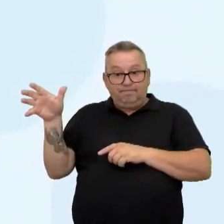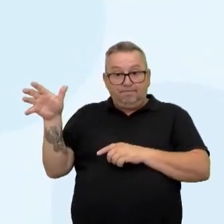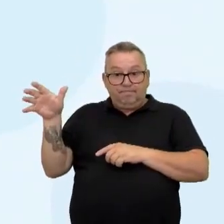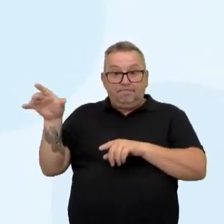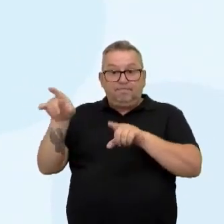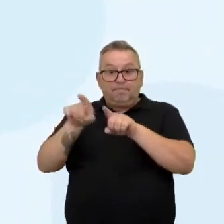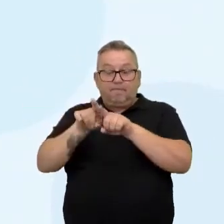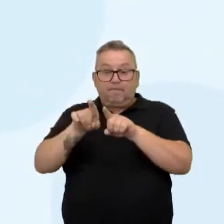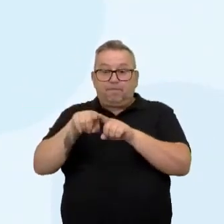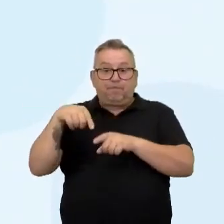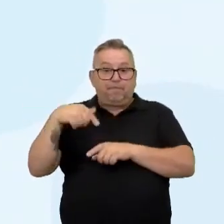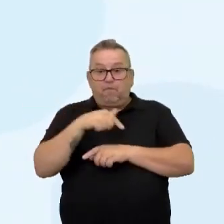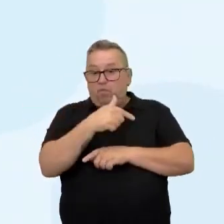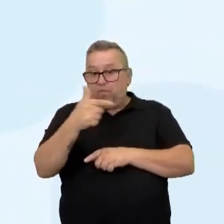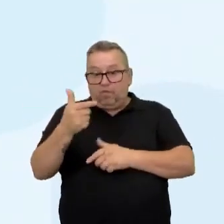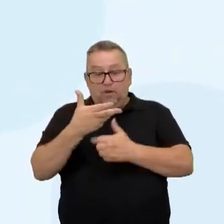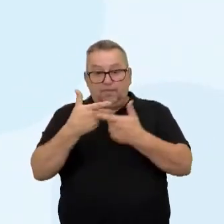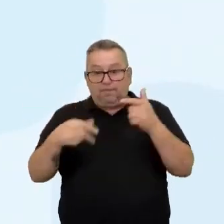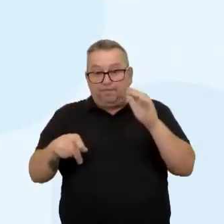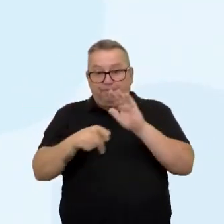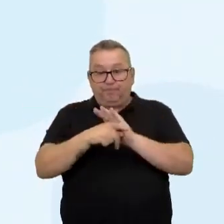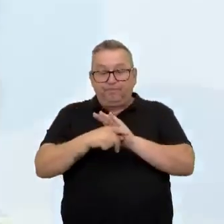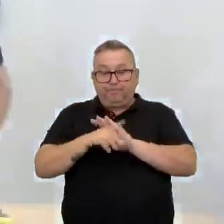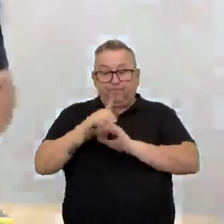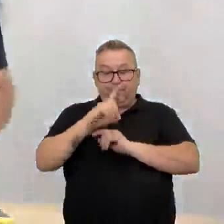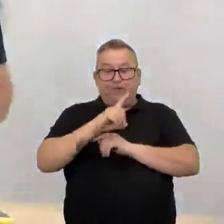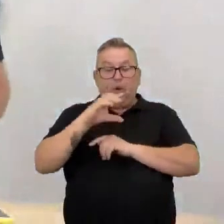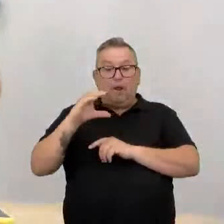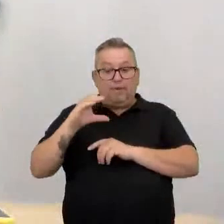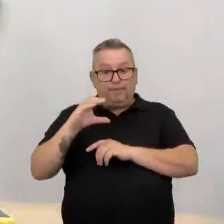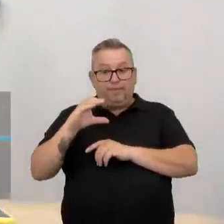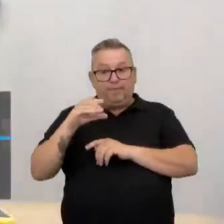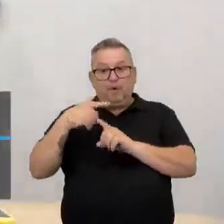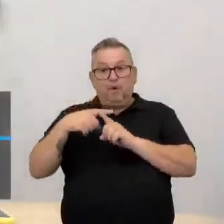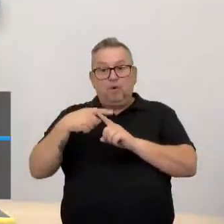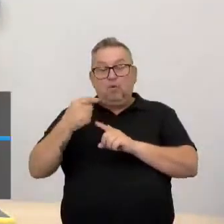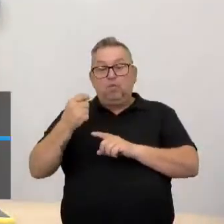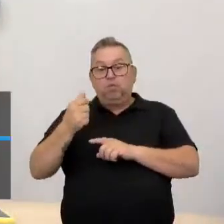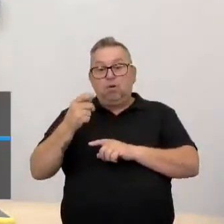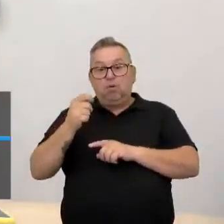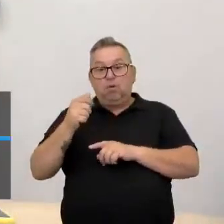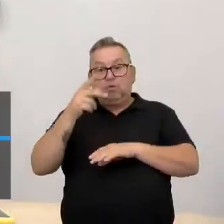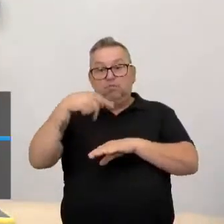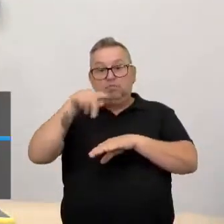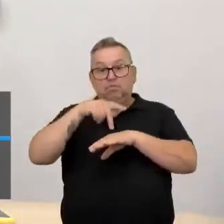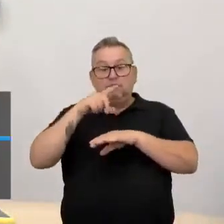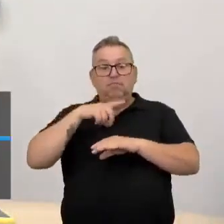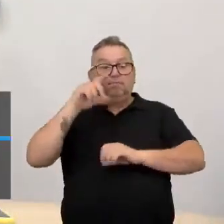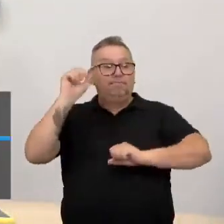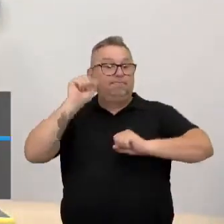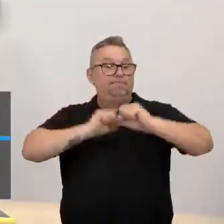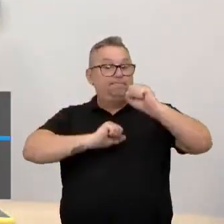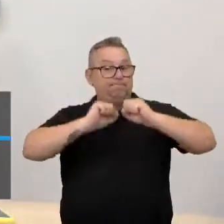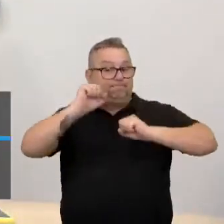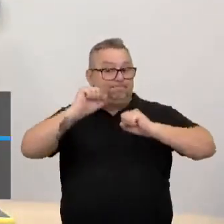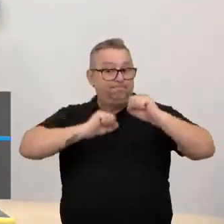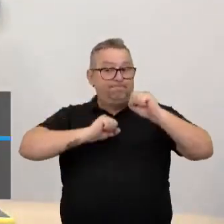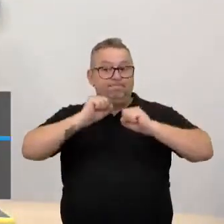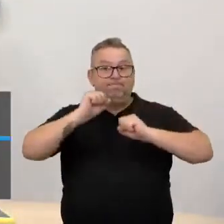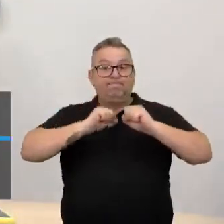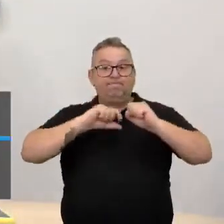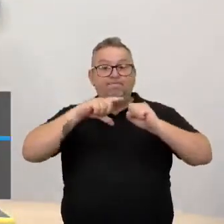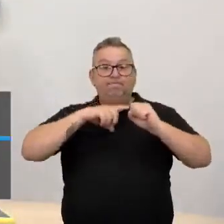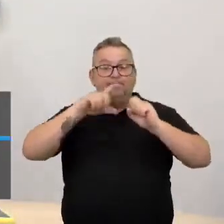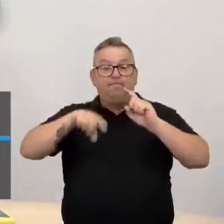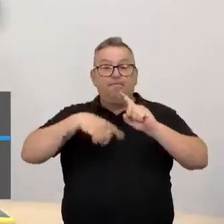parte não tem essa questão de emissão de dióxido de carbono, porque são poucos os países lá que têm indústrias, né, e